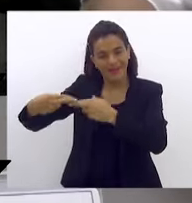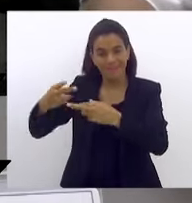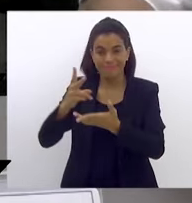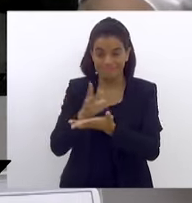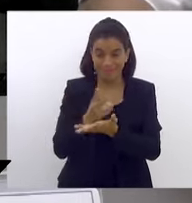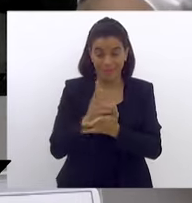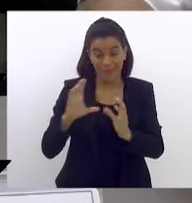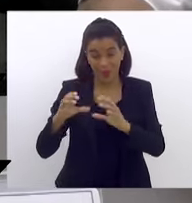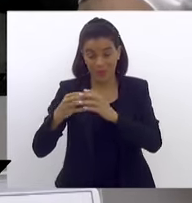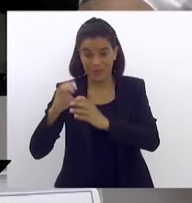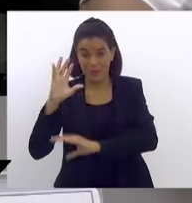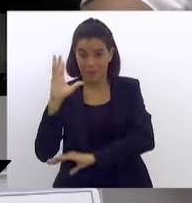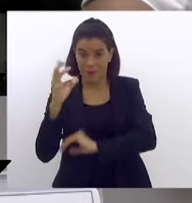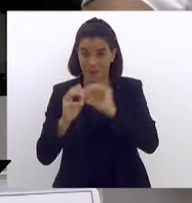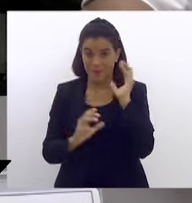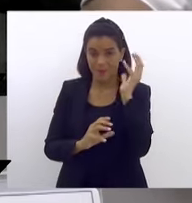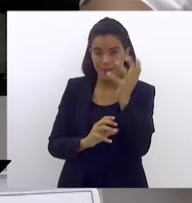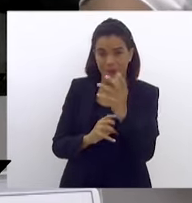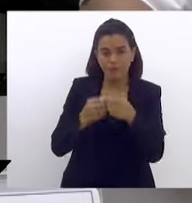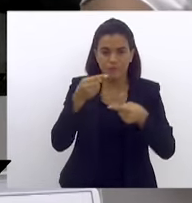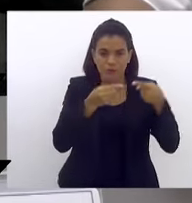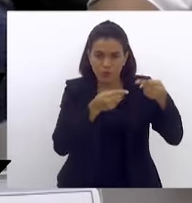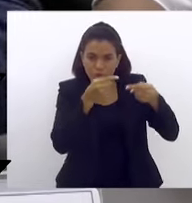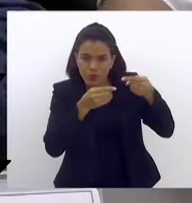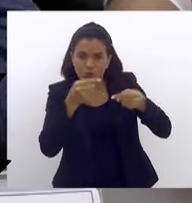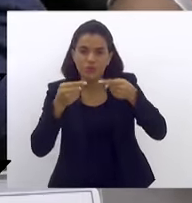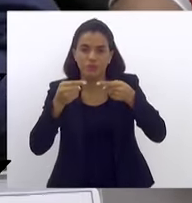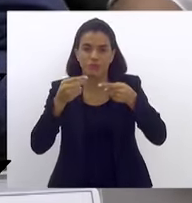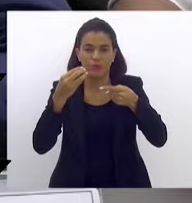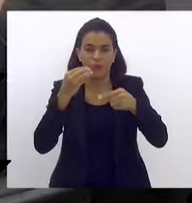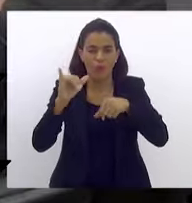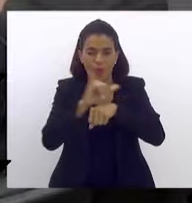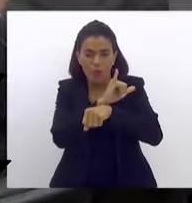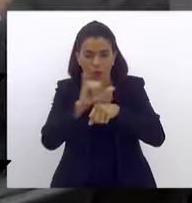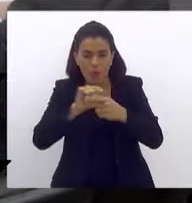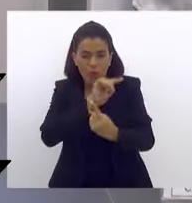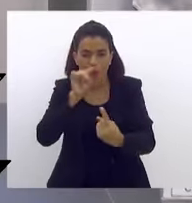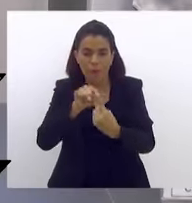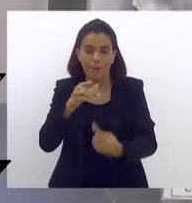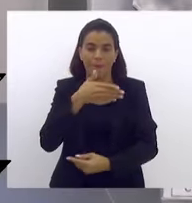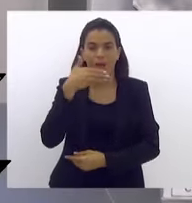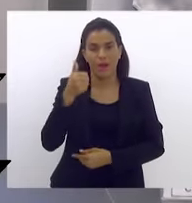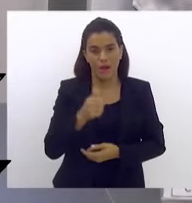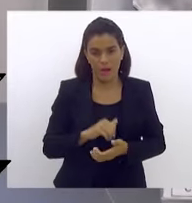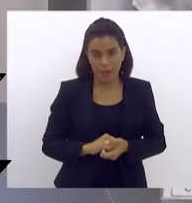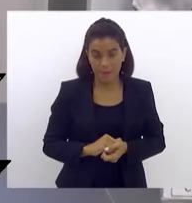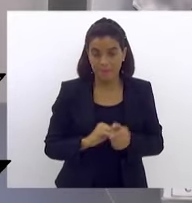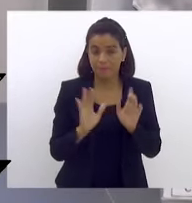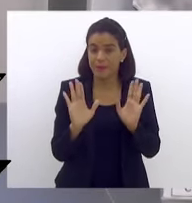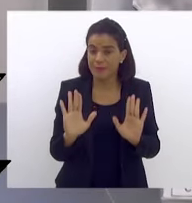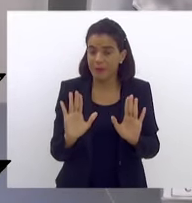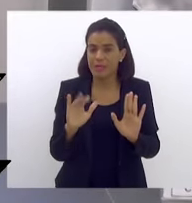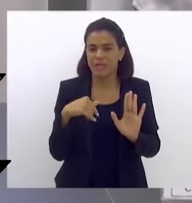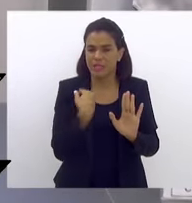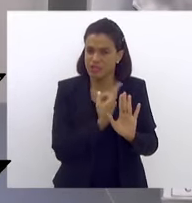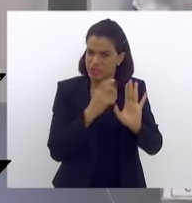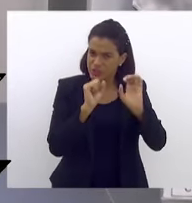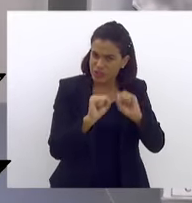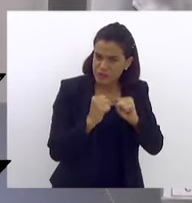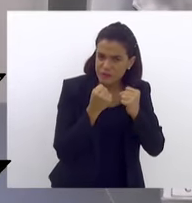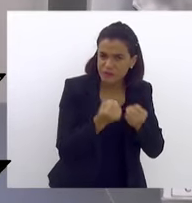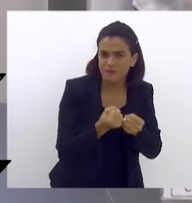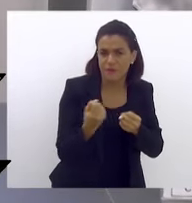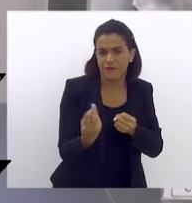Ambiente discutindo com vossos mandatos a melhorar e deputado min não vou me estender mais não mas a gente tem feito aqui um esforço de